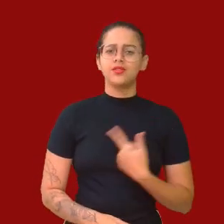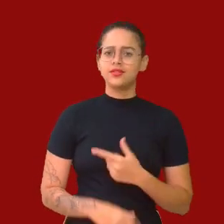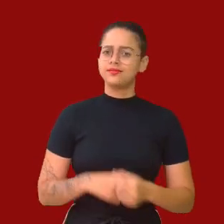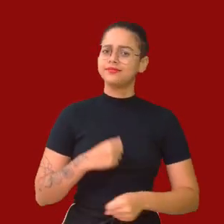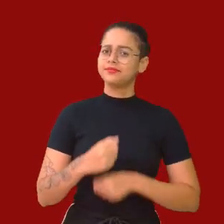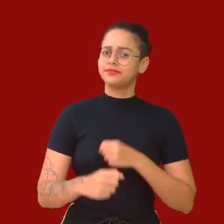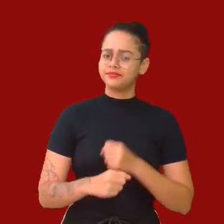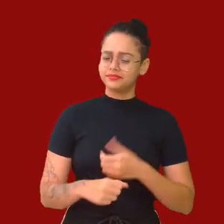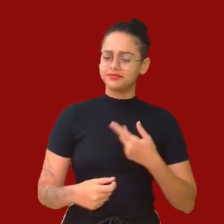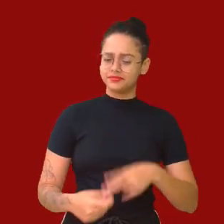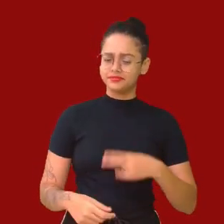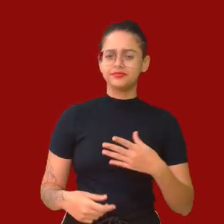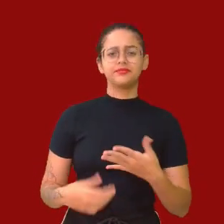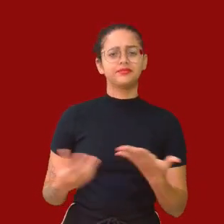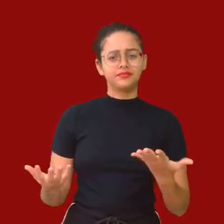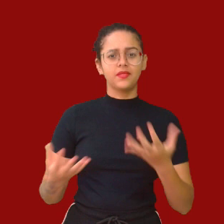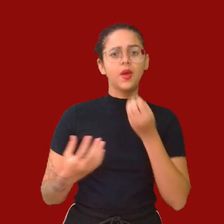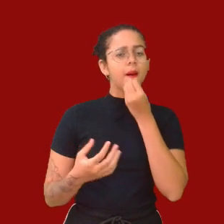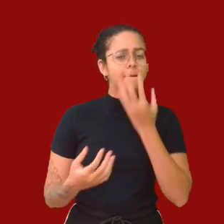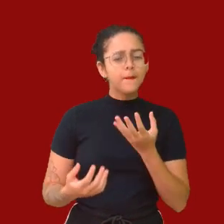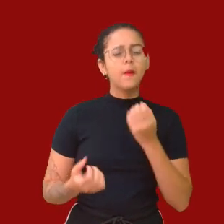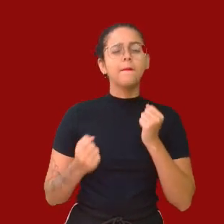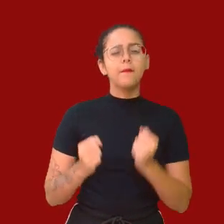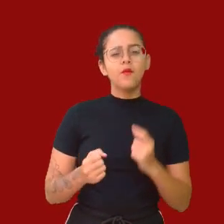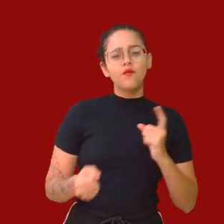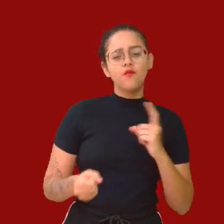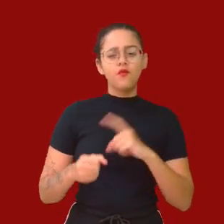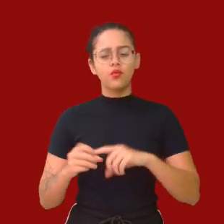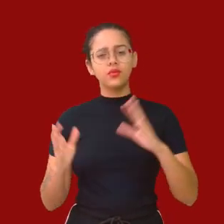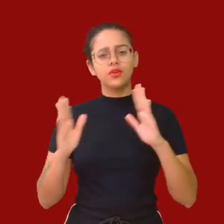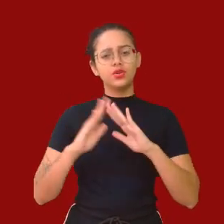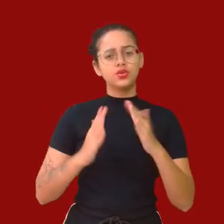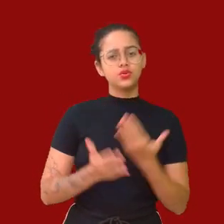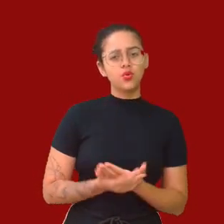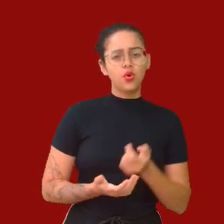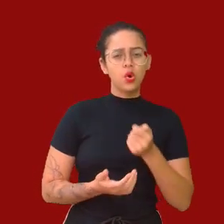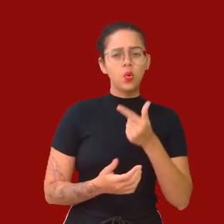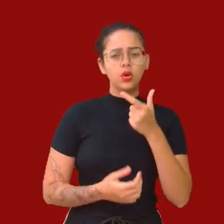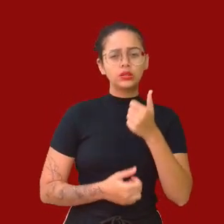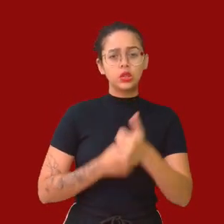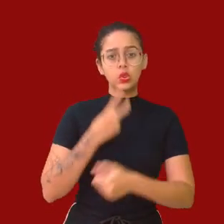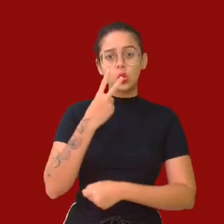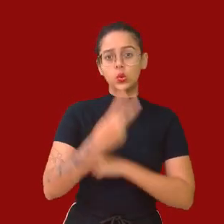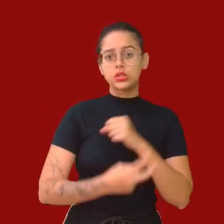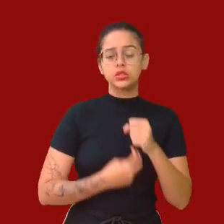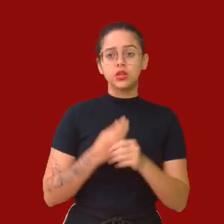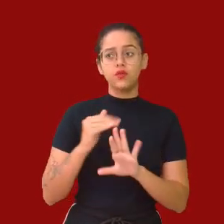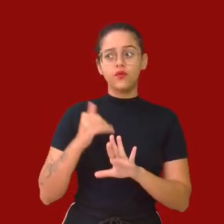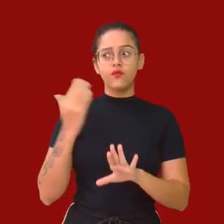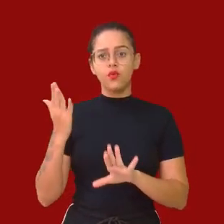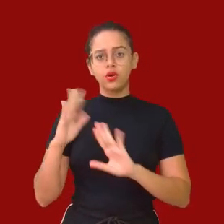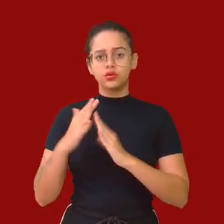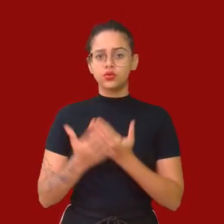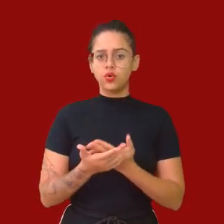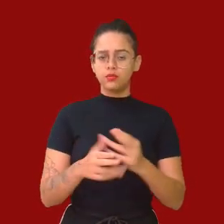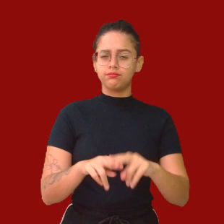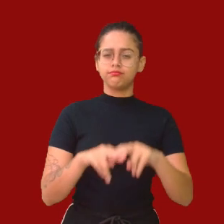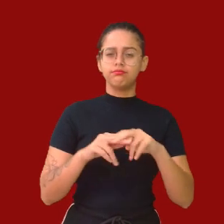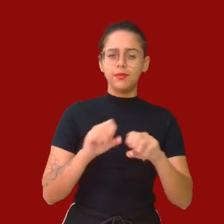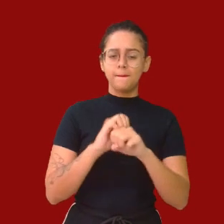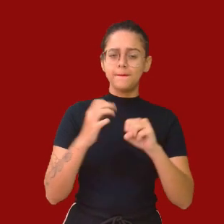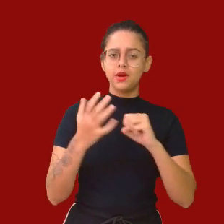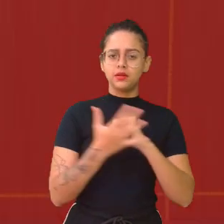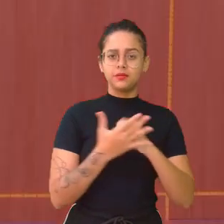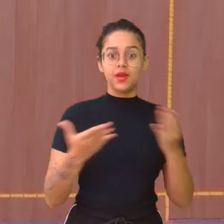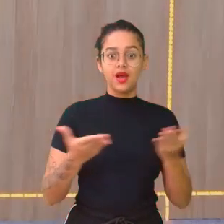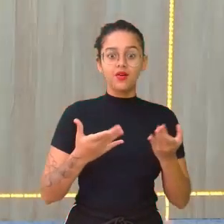ano letivo. Muito bom poder voltar, né, para as escolas. A gente passou quase 2 anos fora da escola por causa da pandemia. Agora